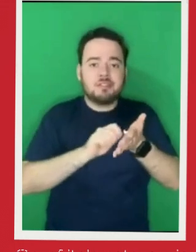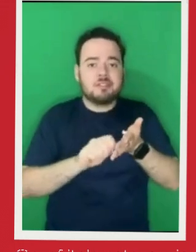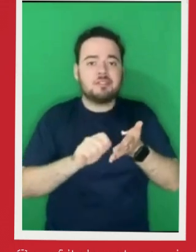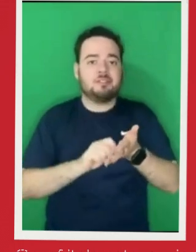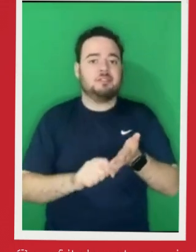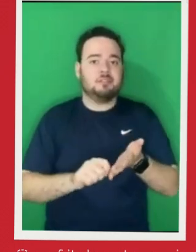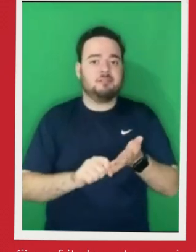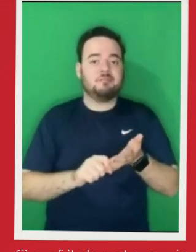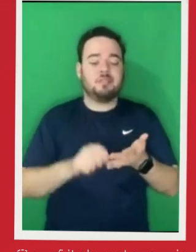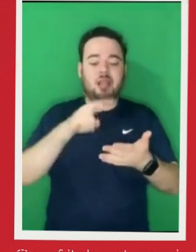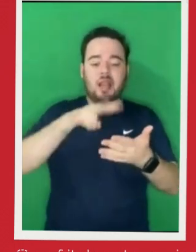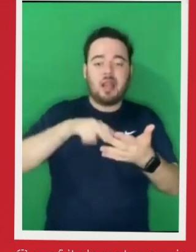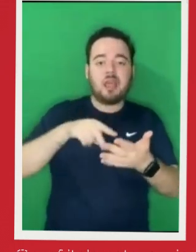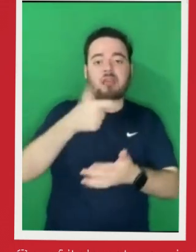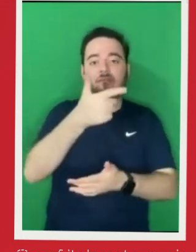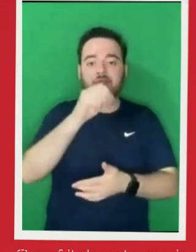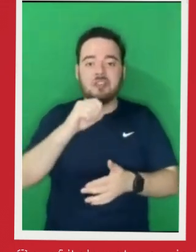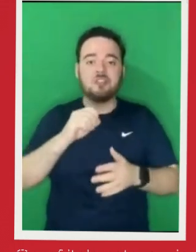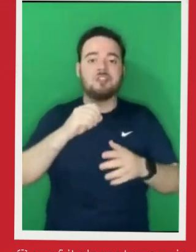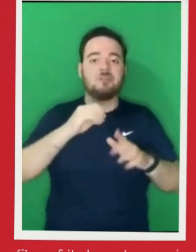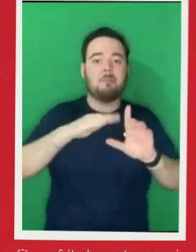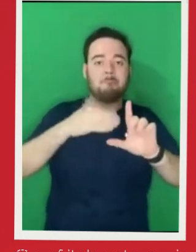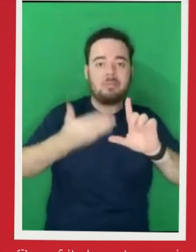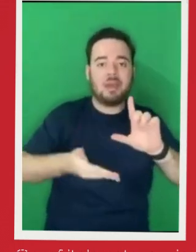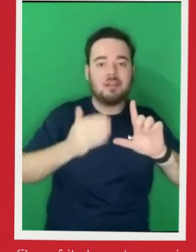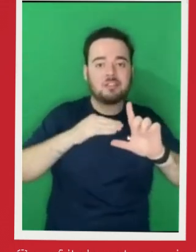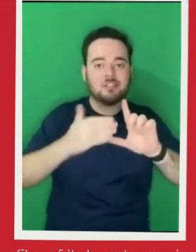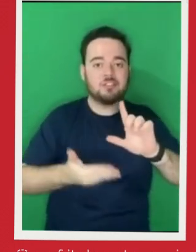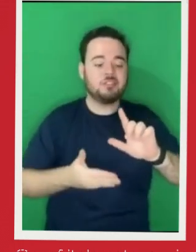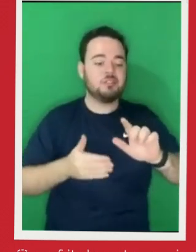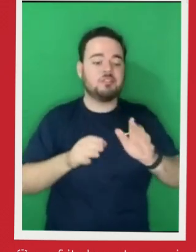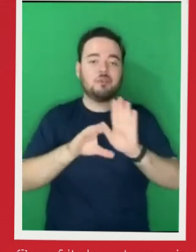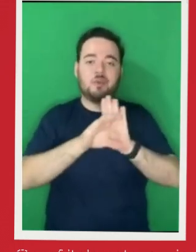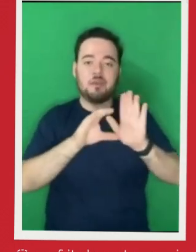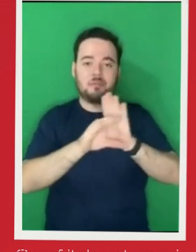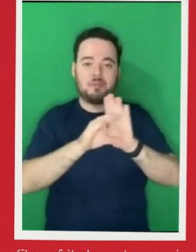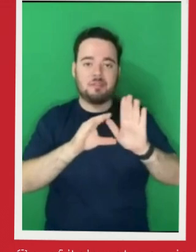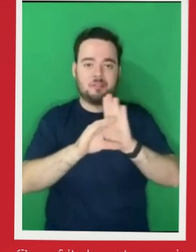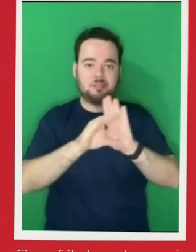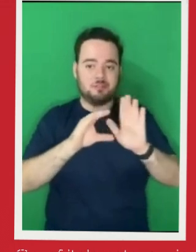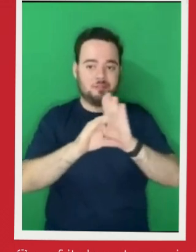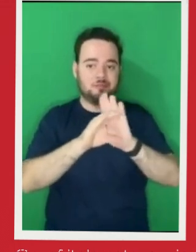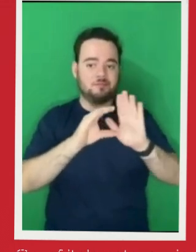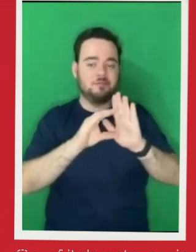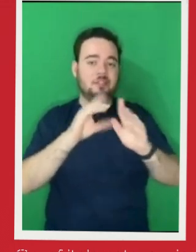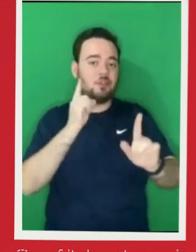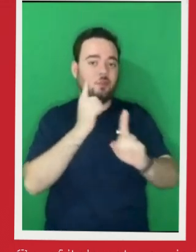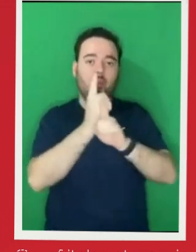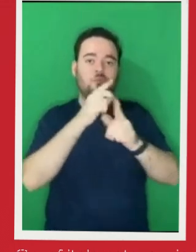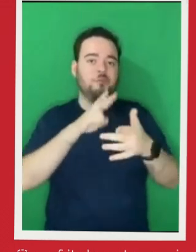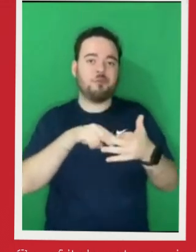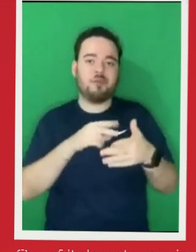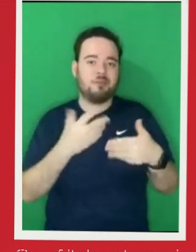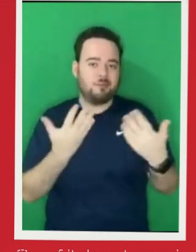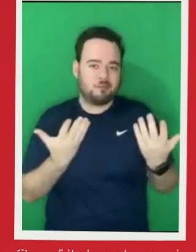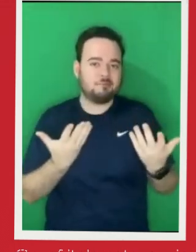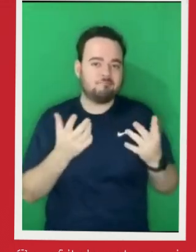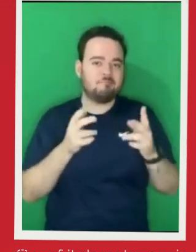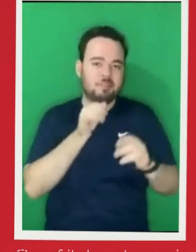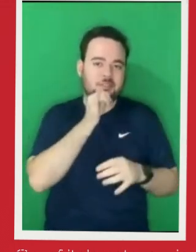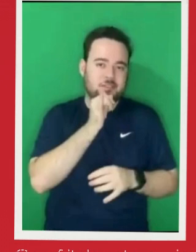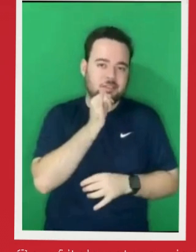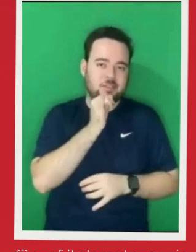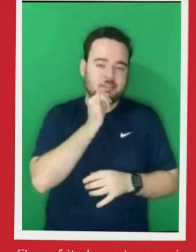leitura escrita, tem o que você está esperando? Lê 20 páginas do capítulo Encontro com a leitura.